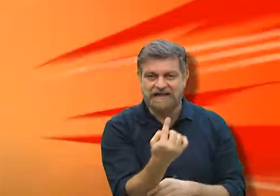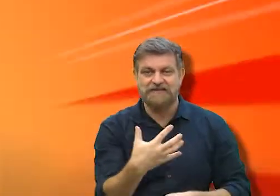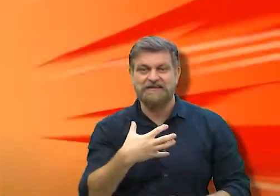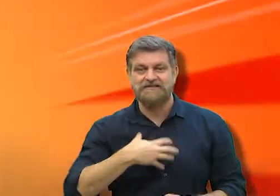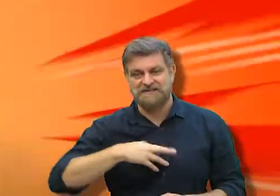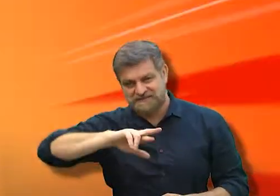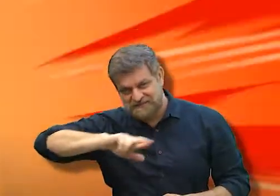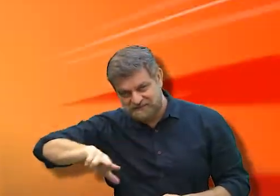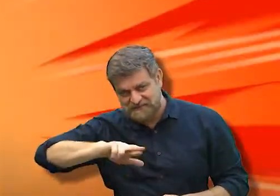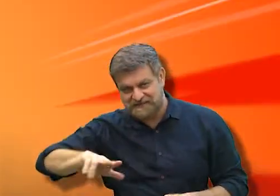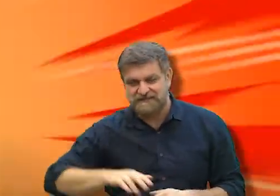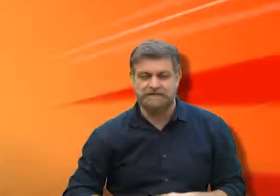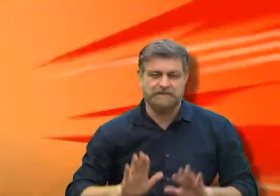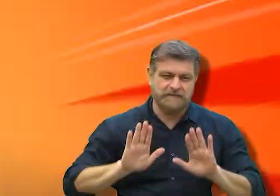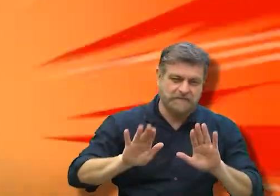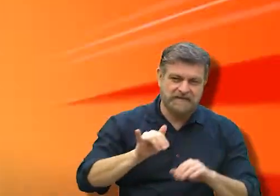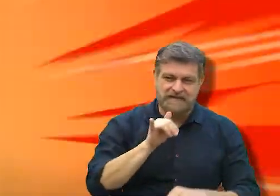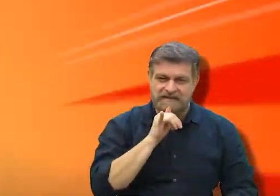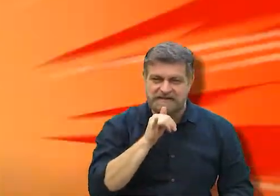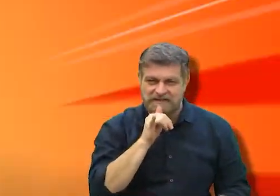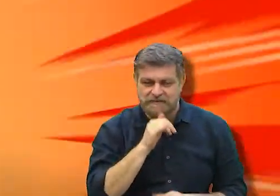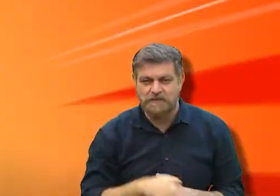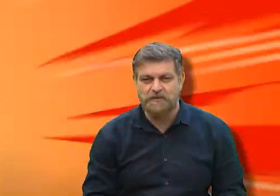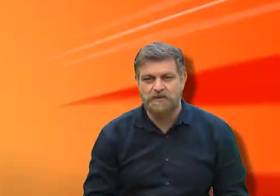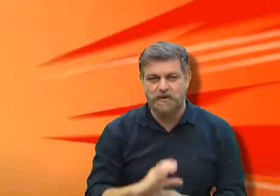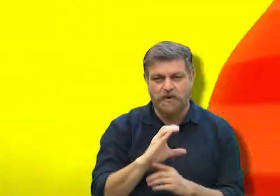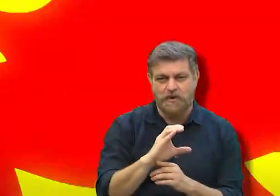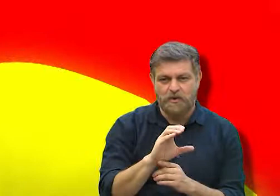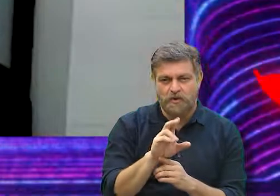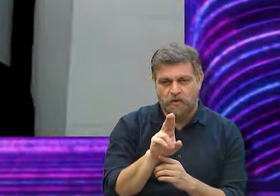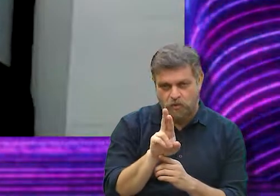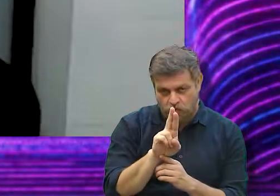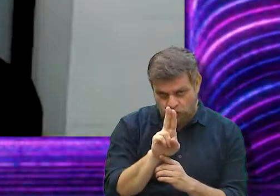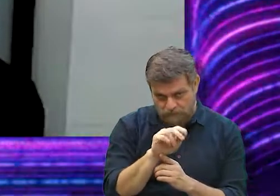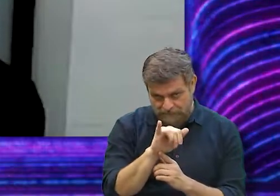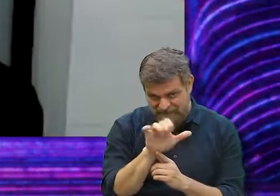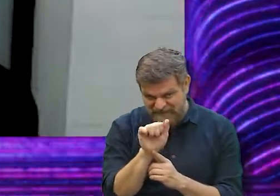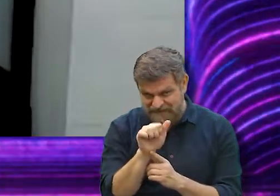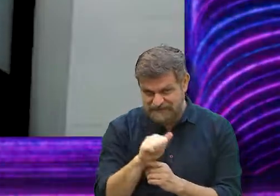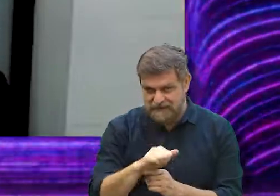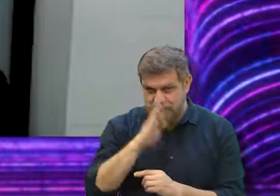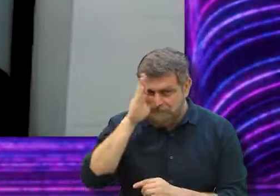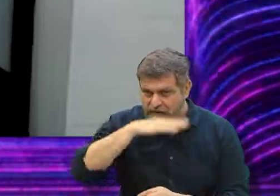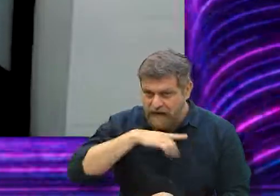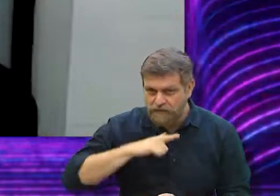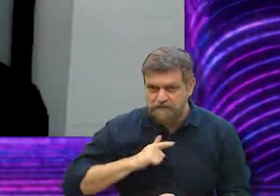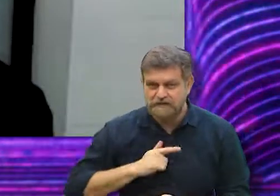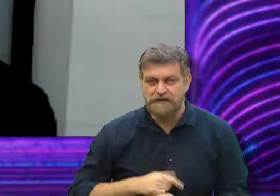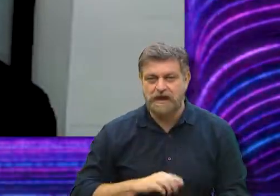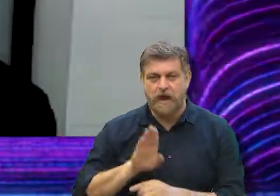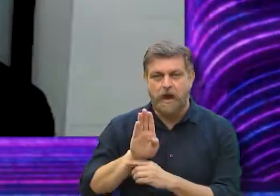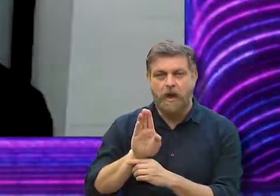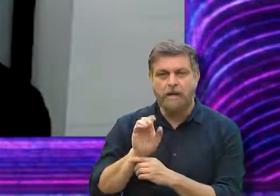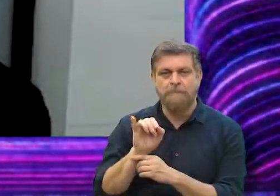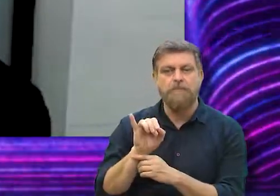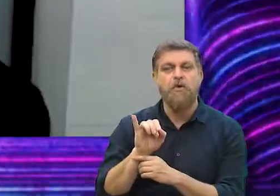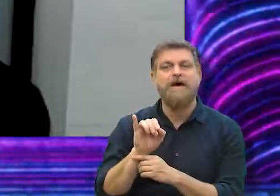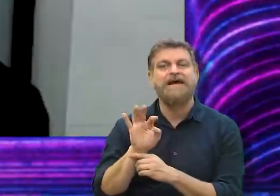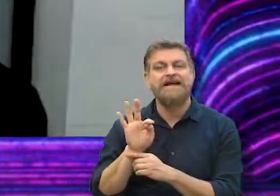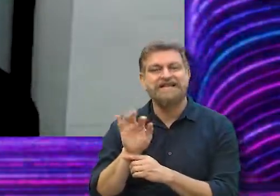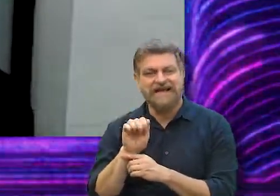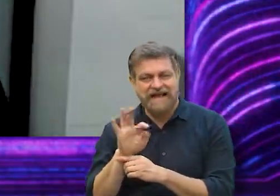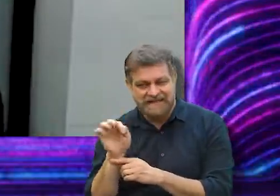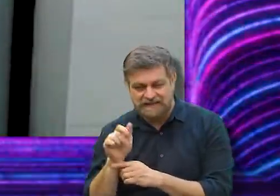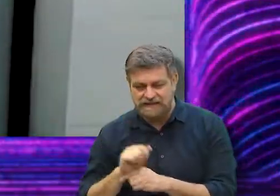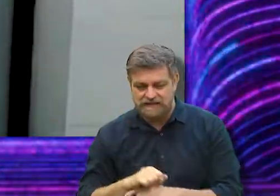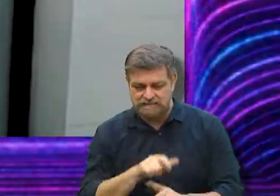proteger a natureza, proteger aí o planeta, só que cada um de um jeito diferente. Então, os